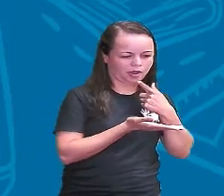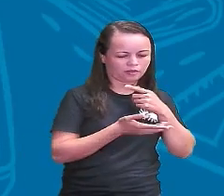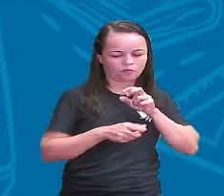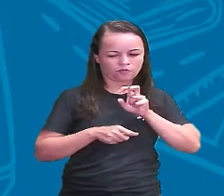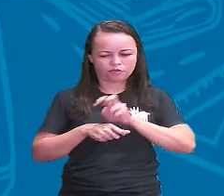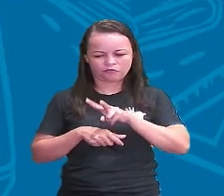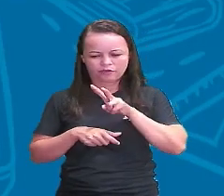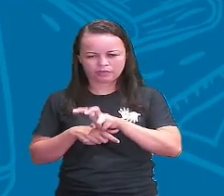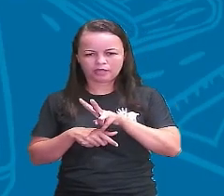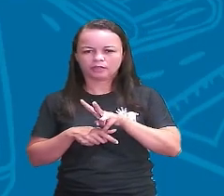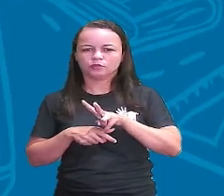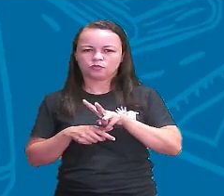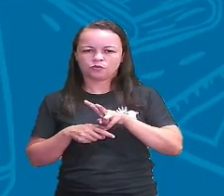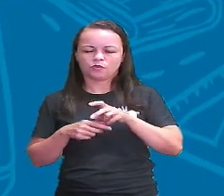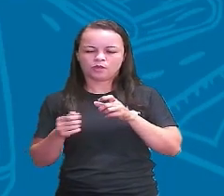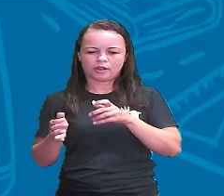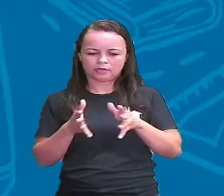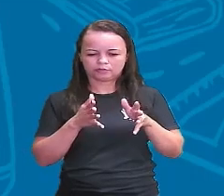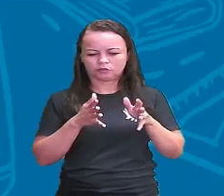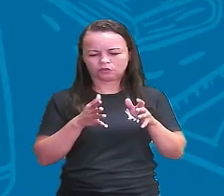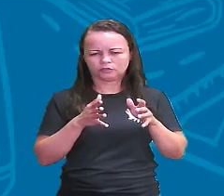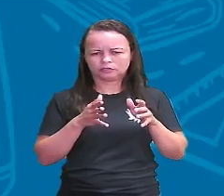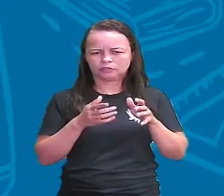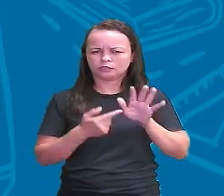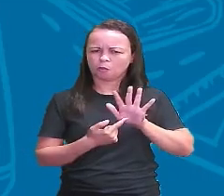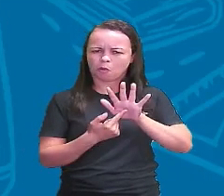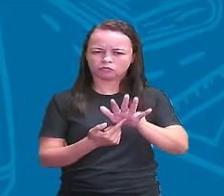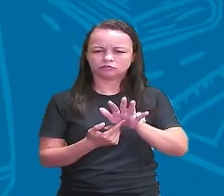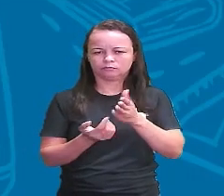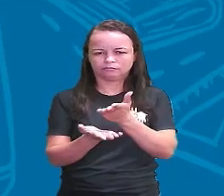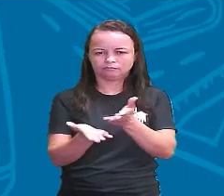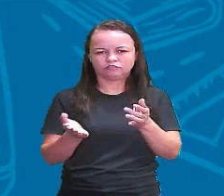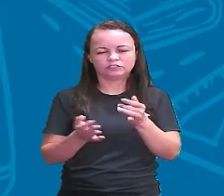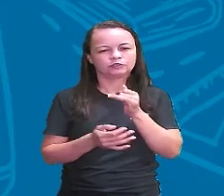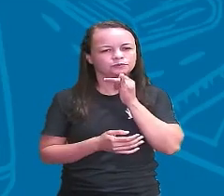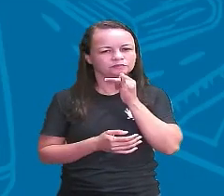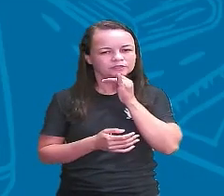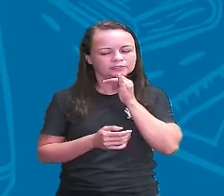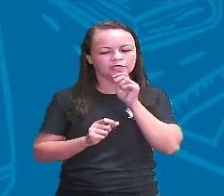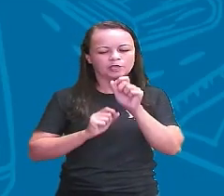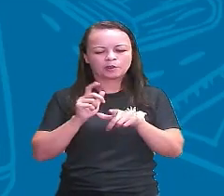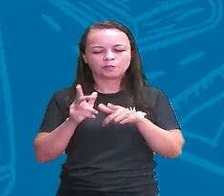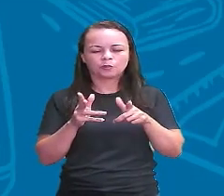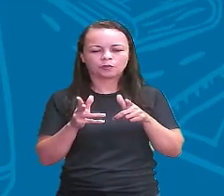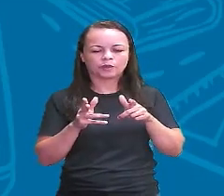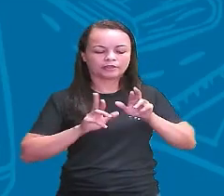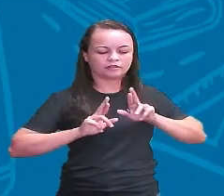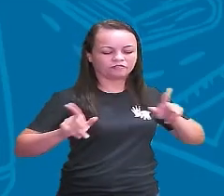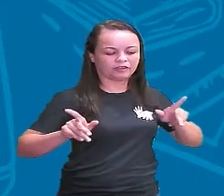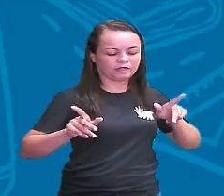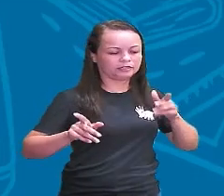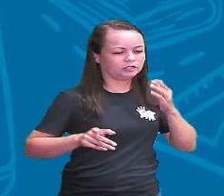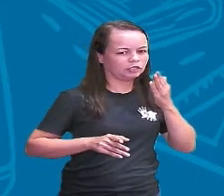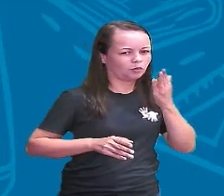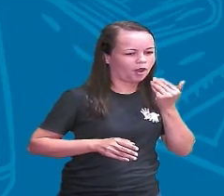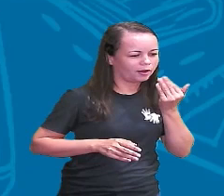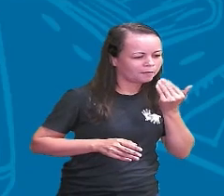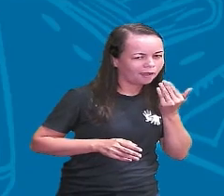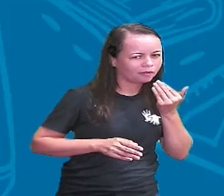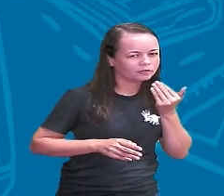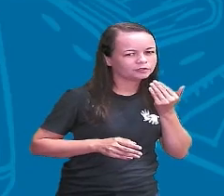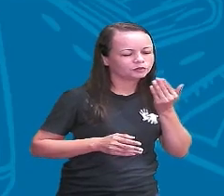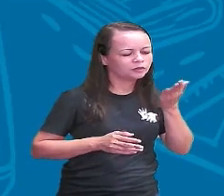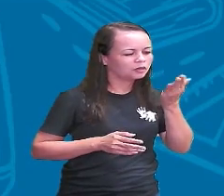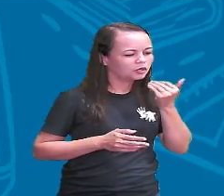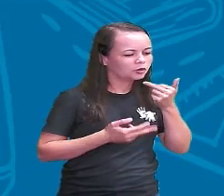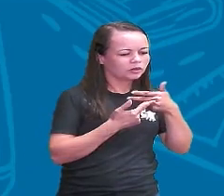a dose, né? E trazendo isso aqui para esse exemplo dos alimentos, né, a diferença entre um alimento que vai fazer bem